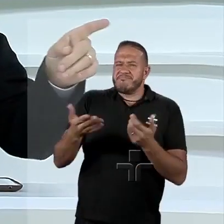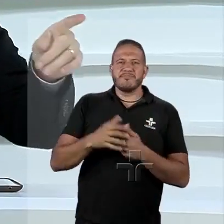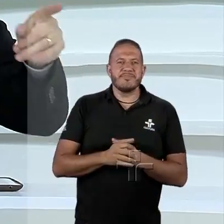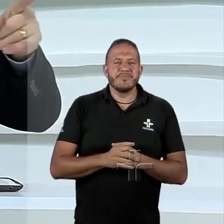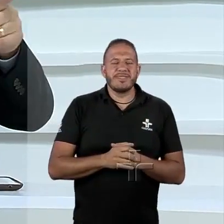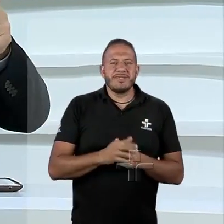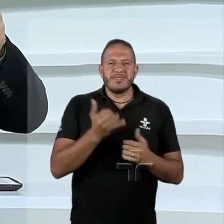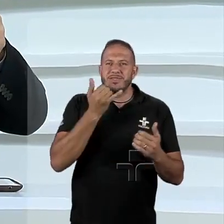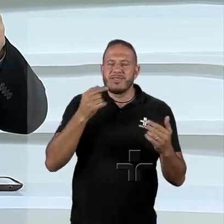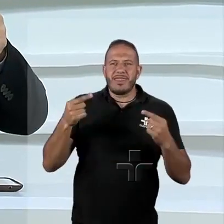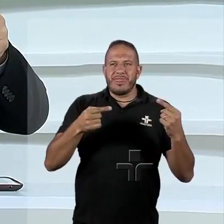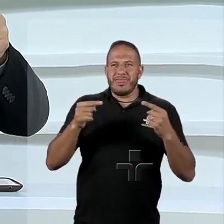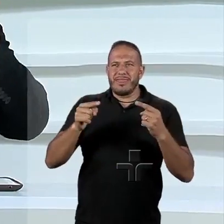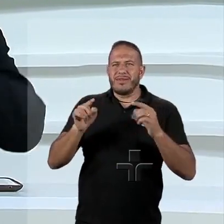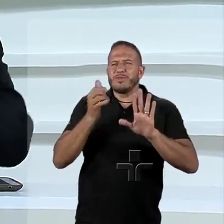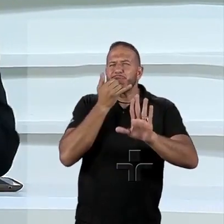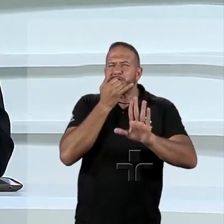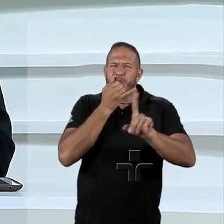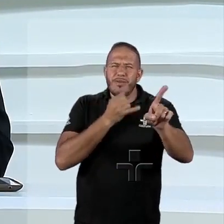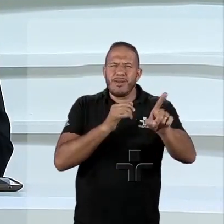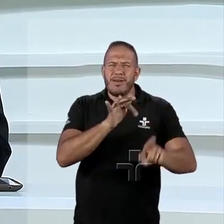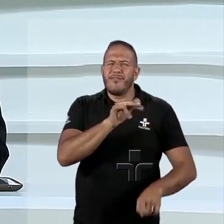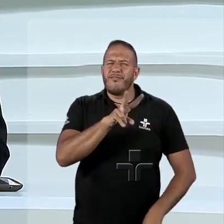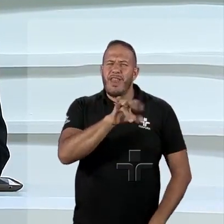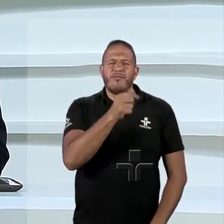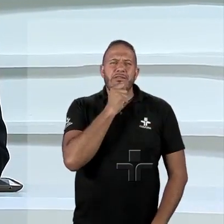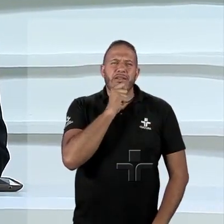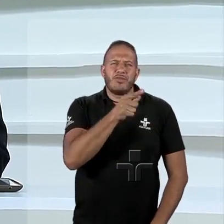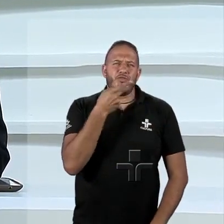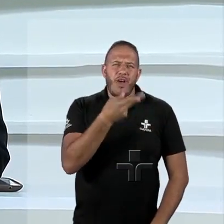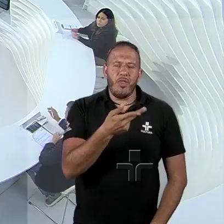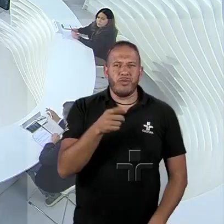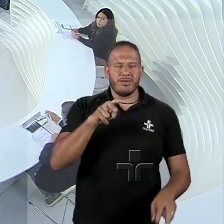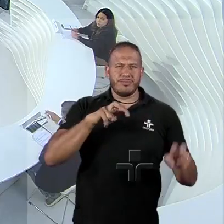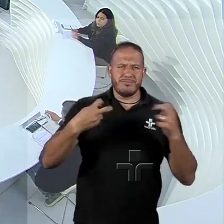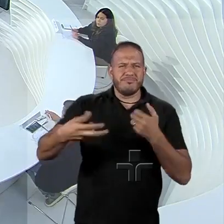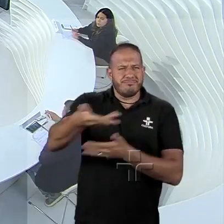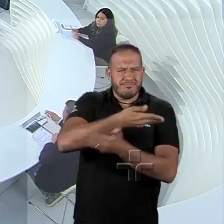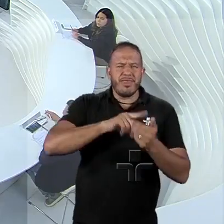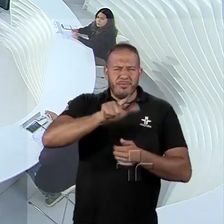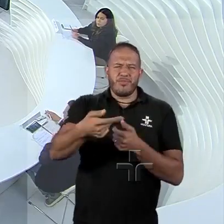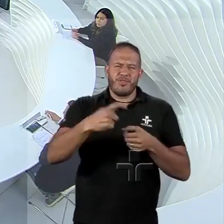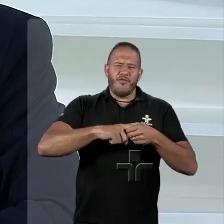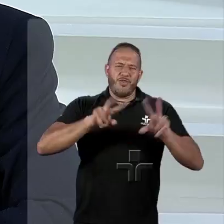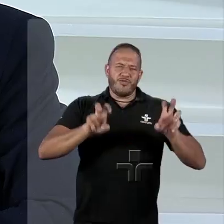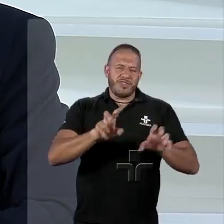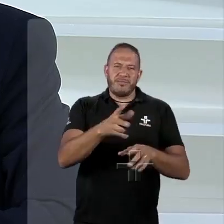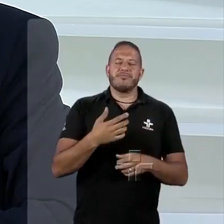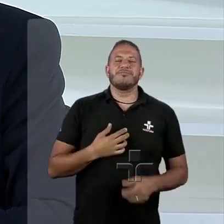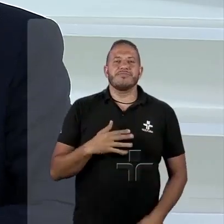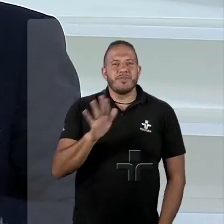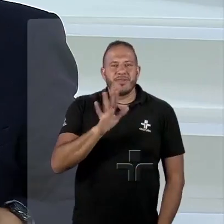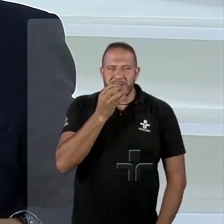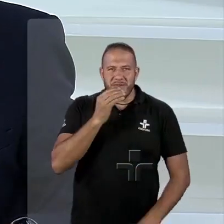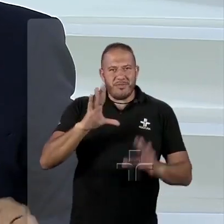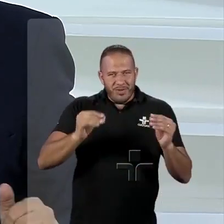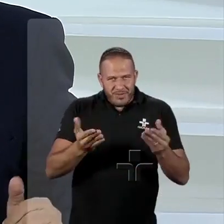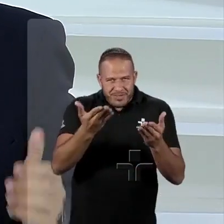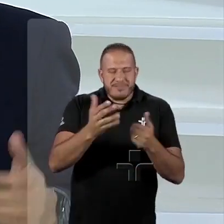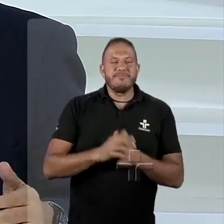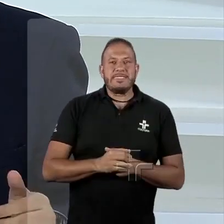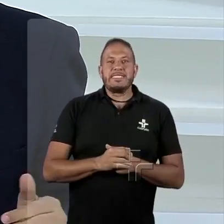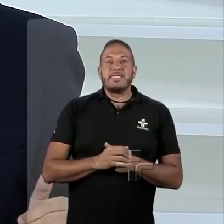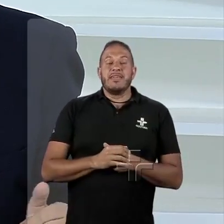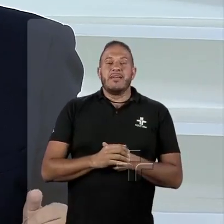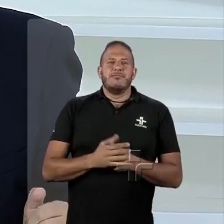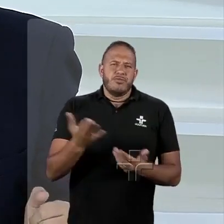Bebiano... Vamos passar para o Flávio, que ainda não falou? Vamos, a gente roda. Podemos voltar ao tema, quando quiser. Candidato, boa noite, tudo bem? Boa noite, Flávio. Candidato, o